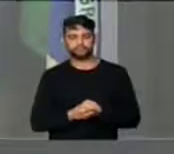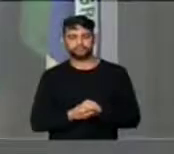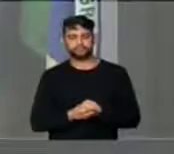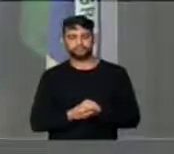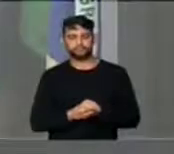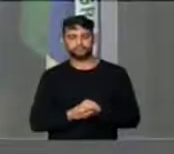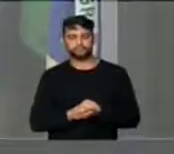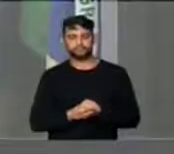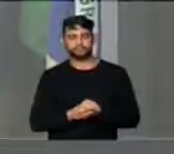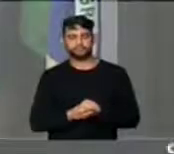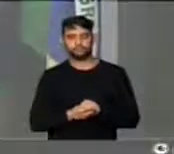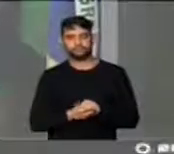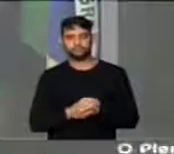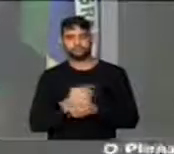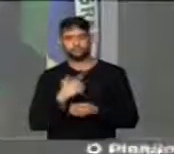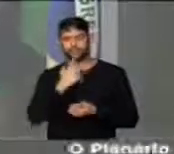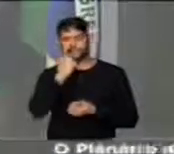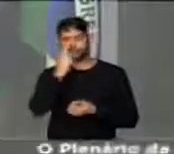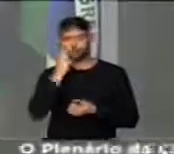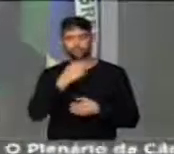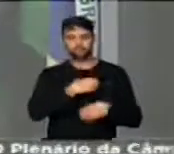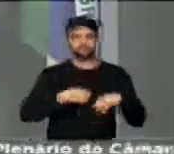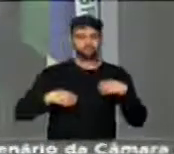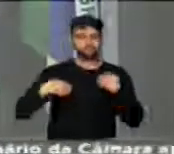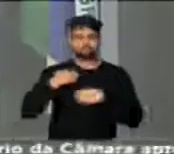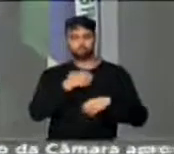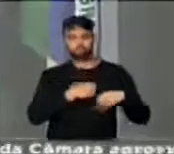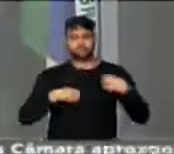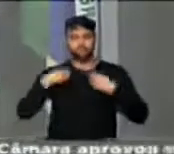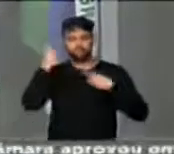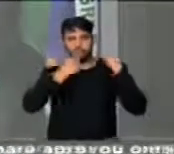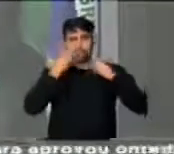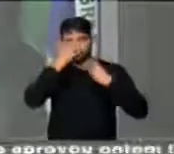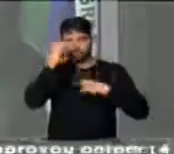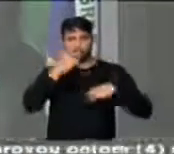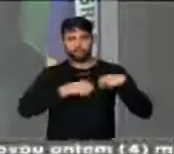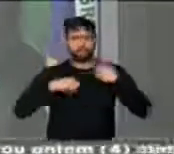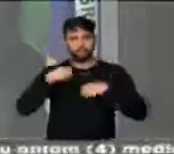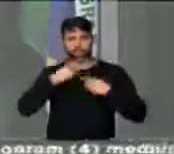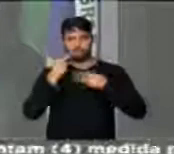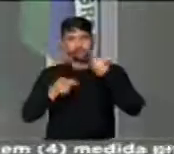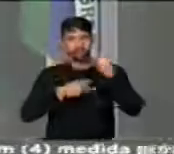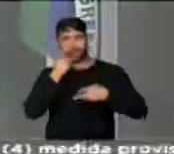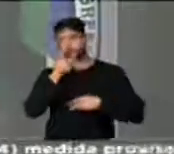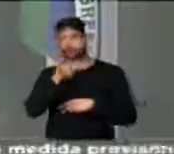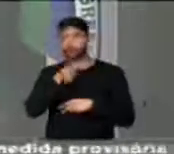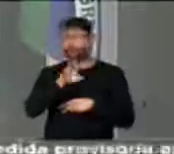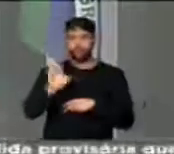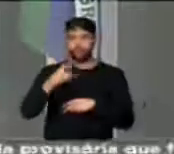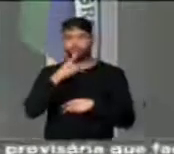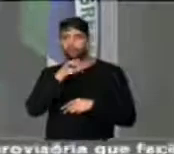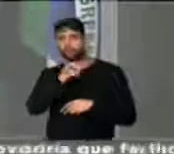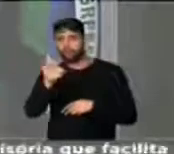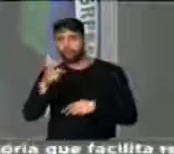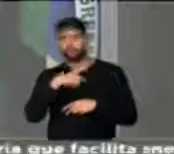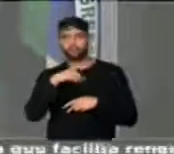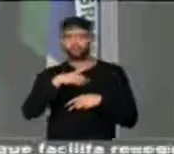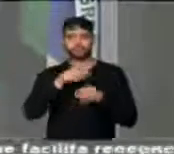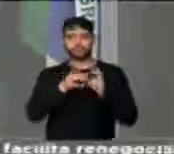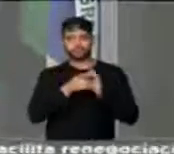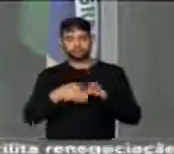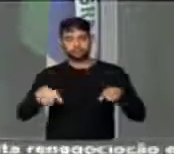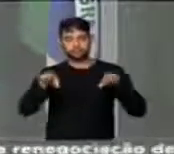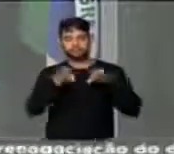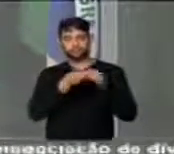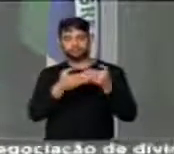A infantilidade dos que, desesperado, chamam de golpe esse processo